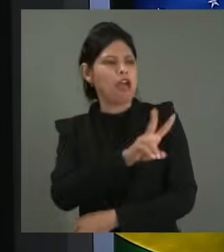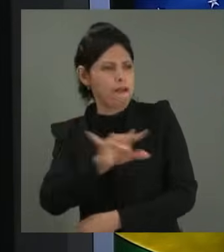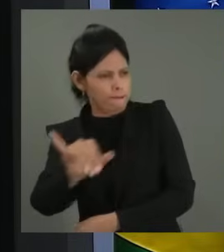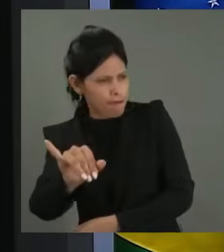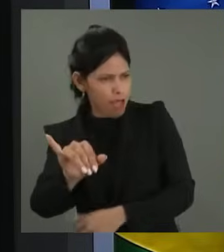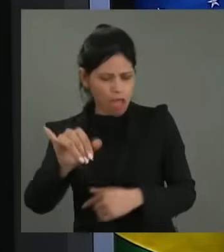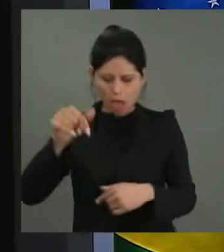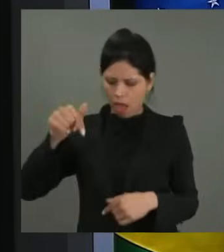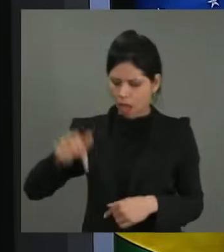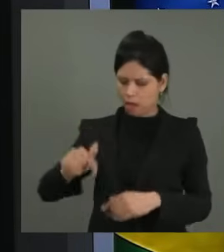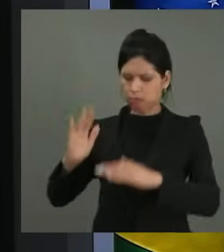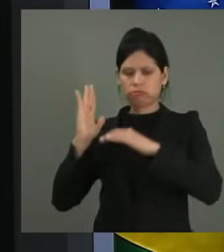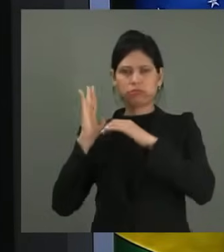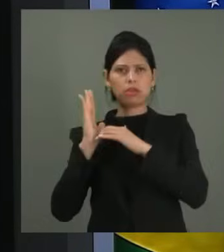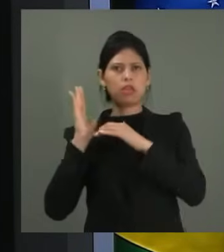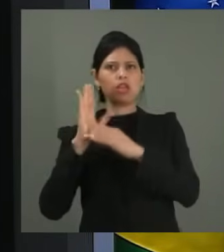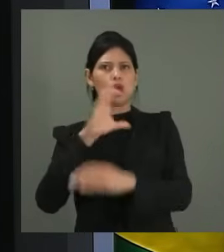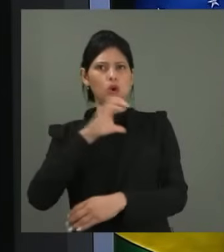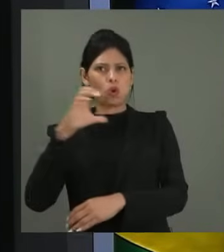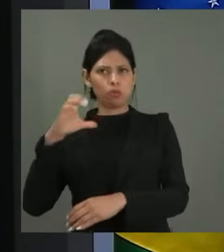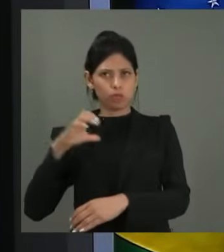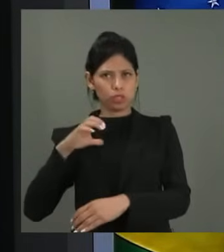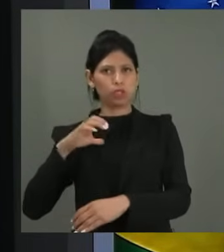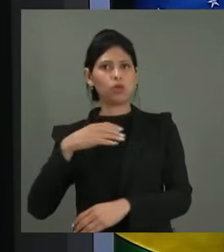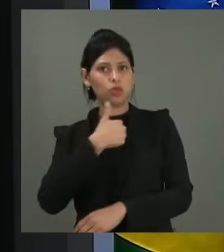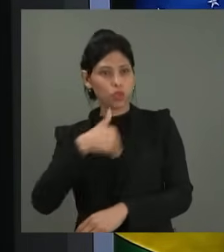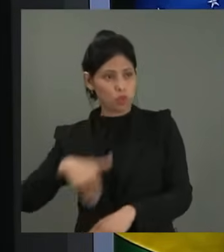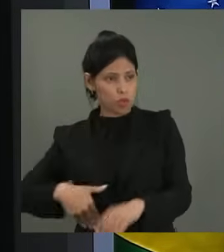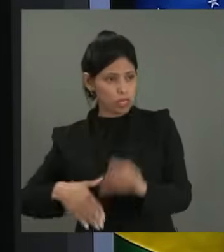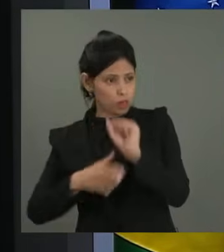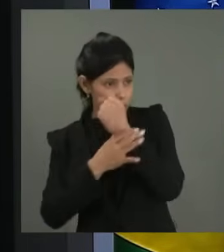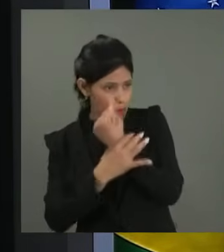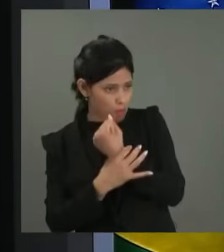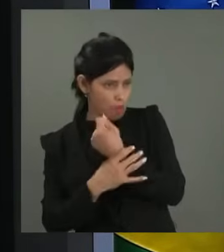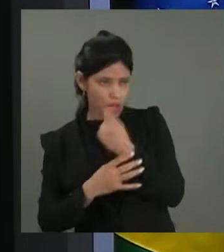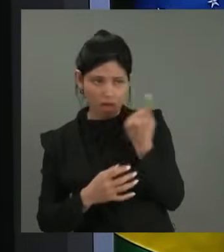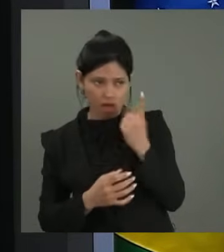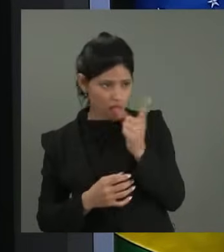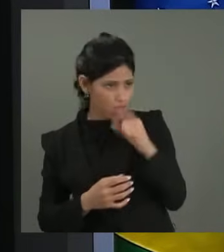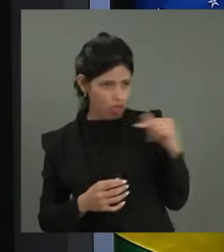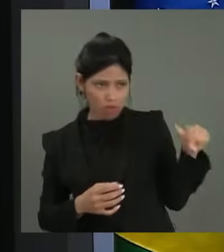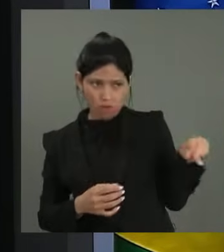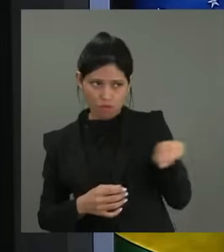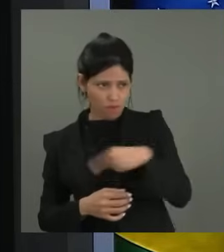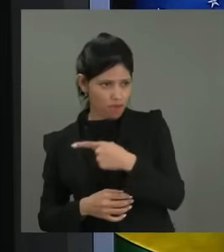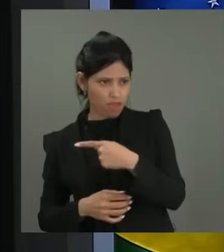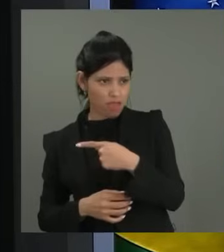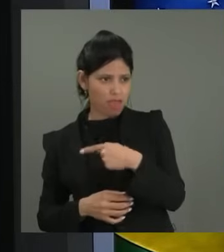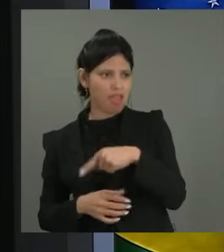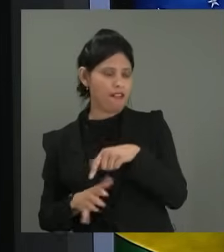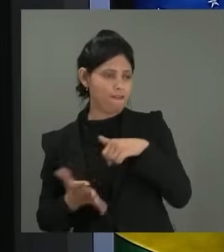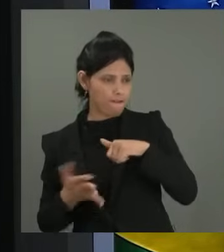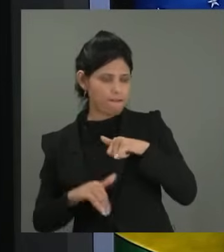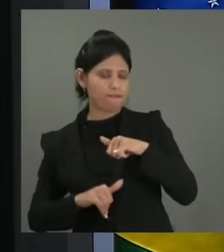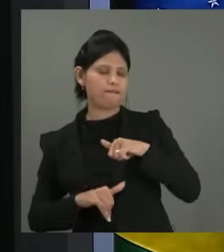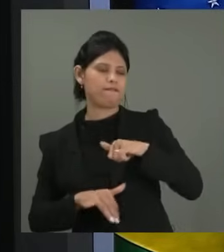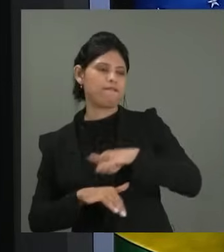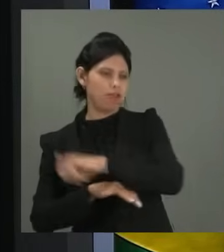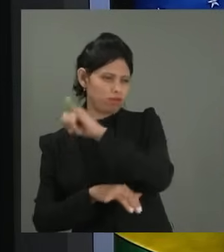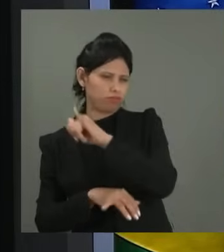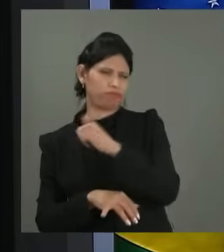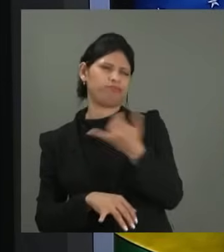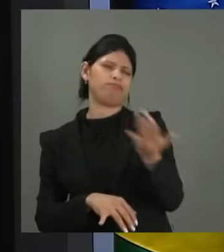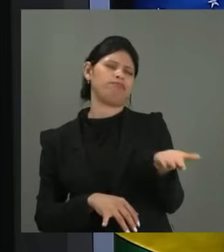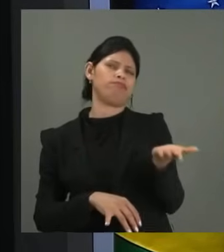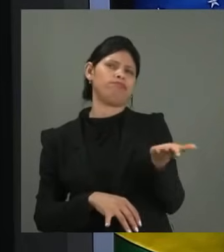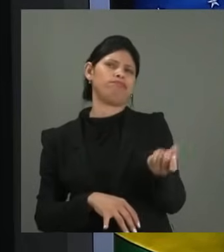Mas aqui na Comissão de Segurança Pública da Câmara dos Deputados, ele faltou audiências. É muito